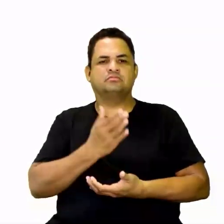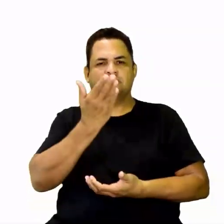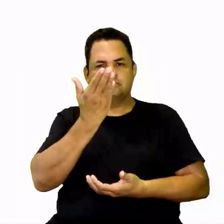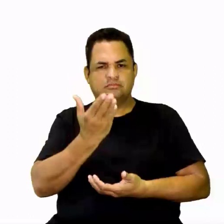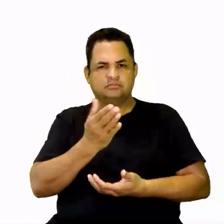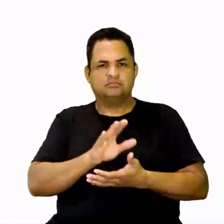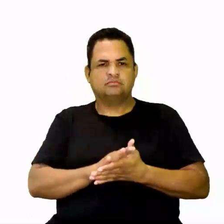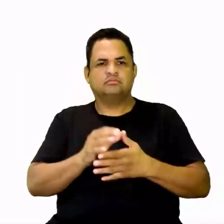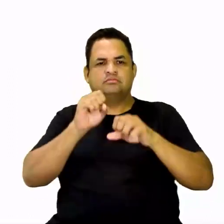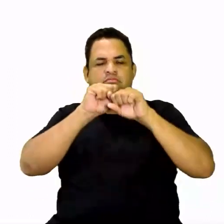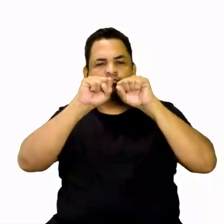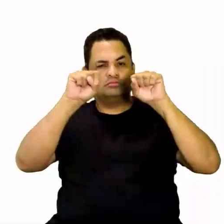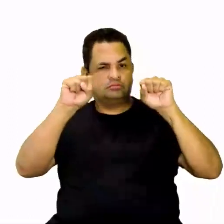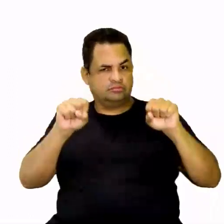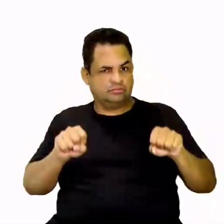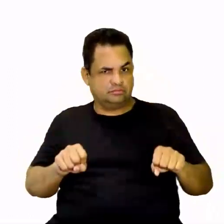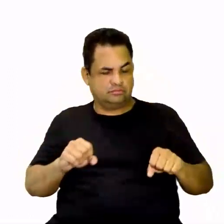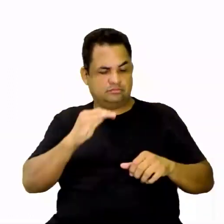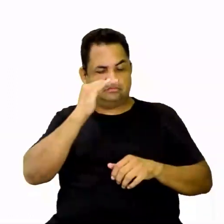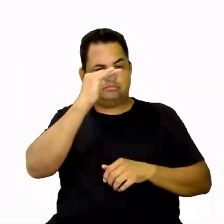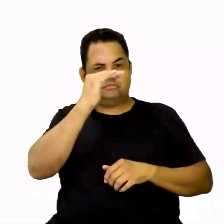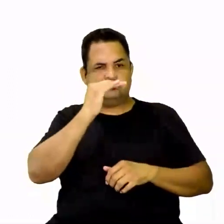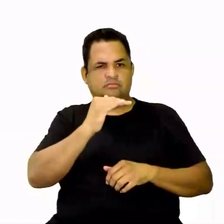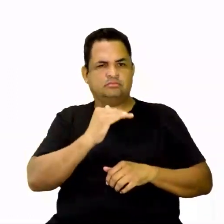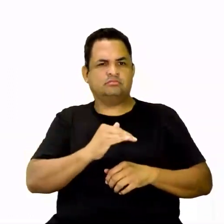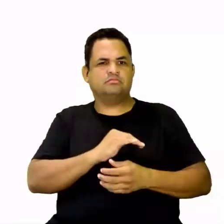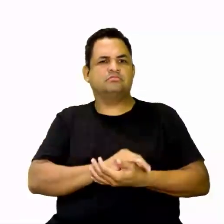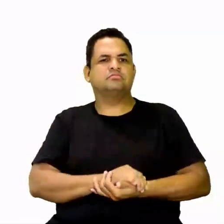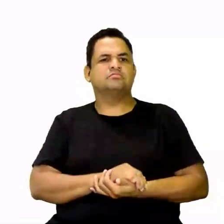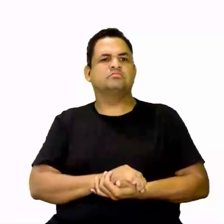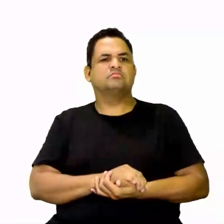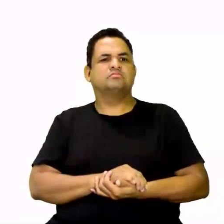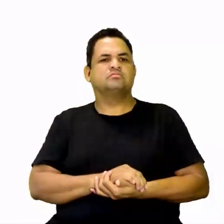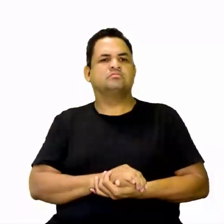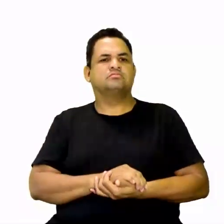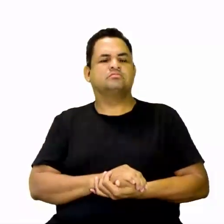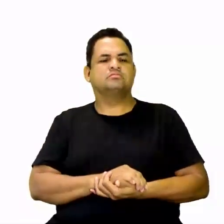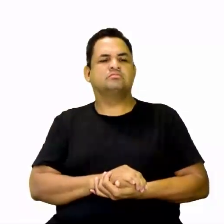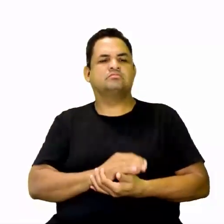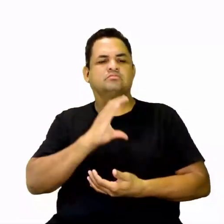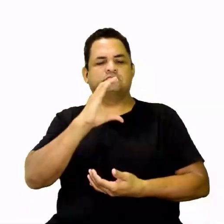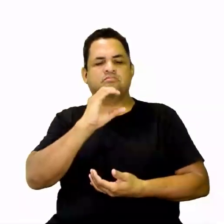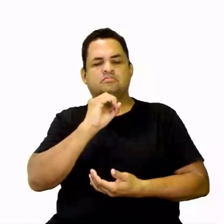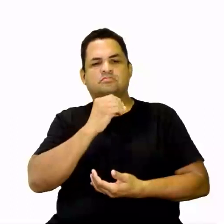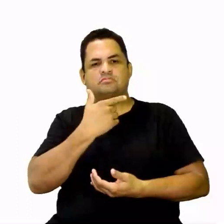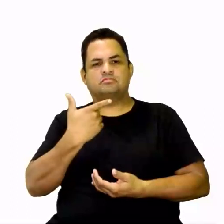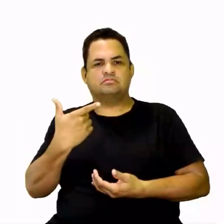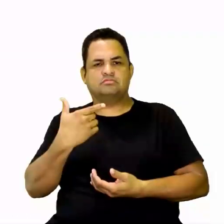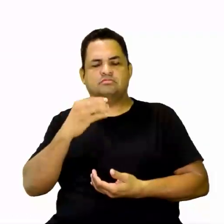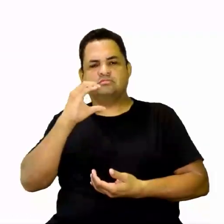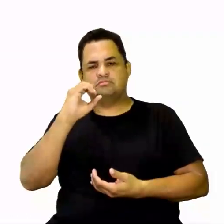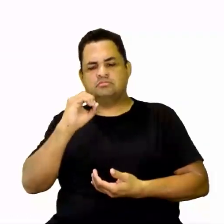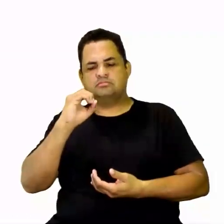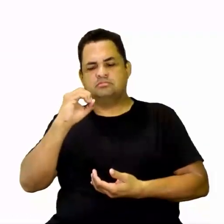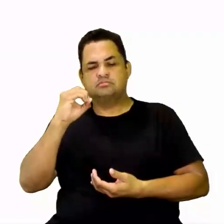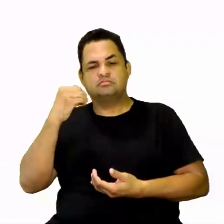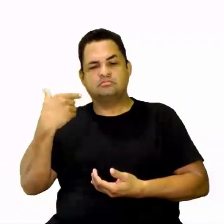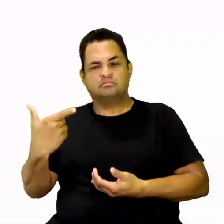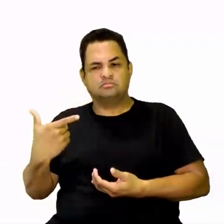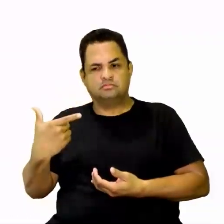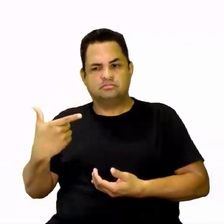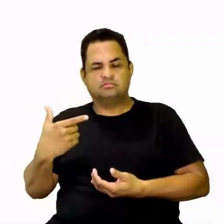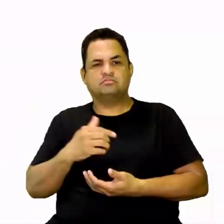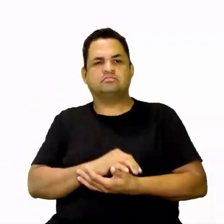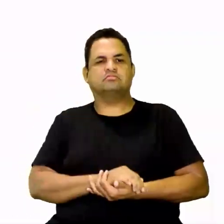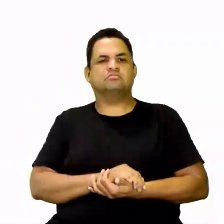considere os seguintes sistemas: gás carbônico e